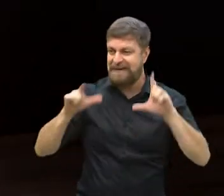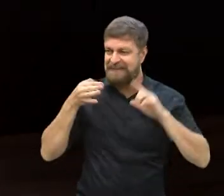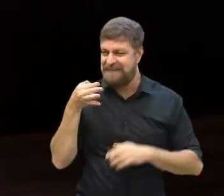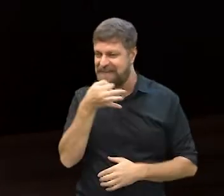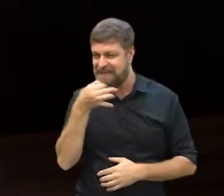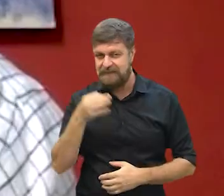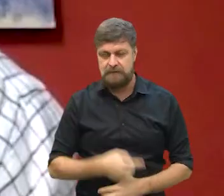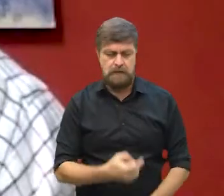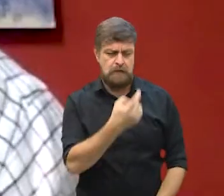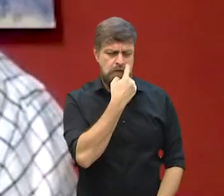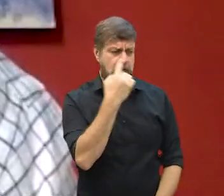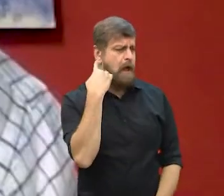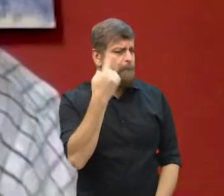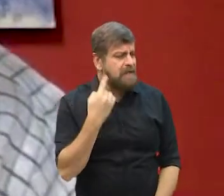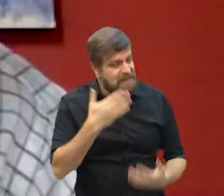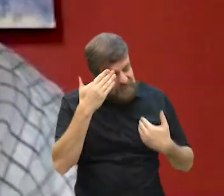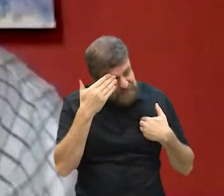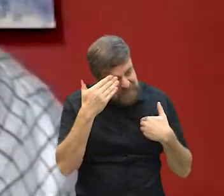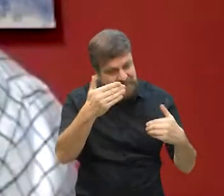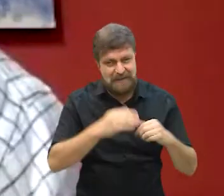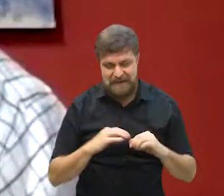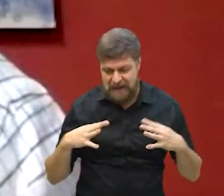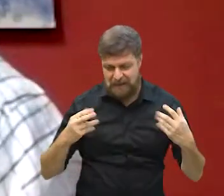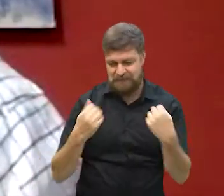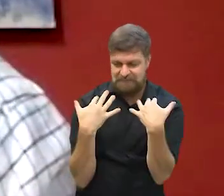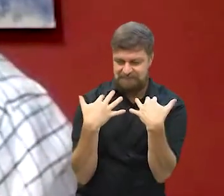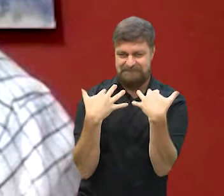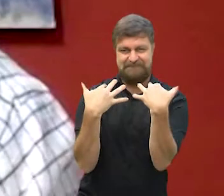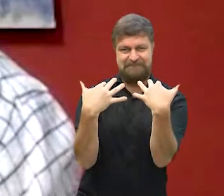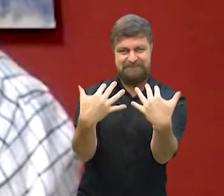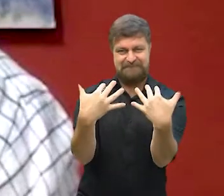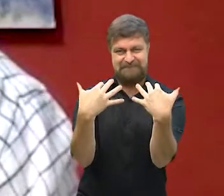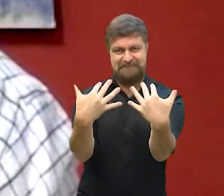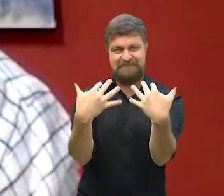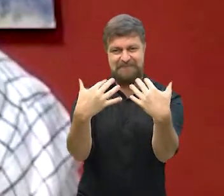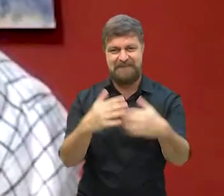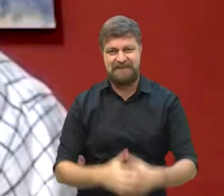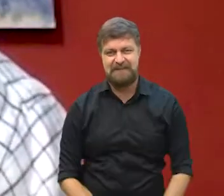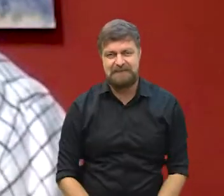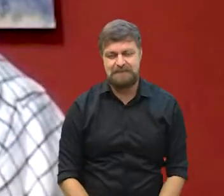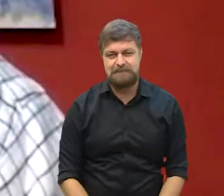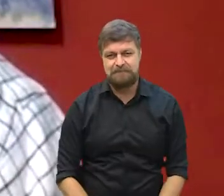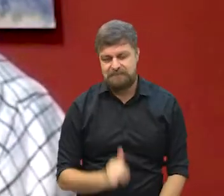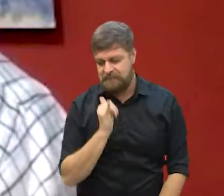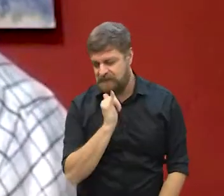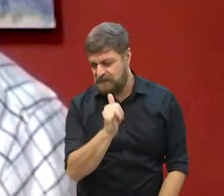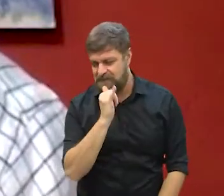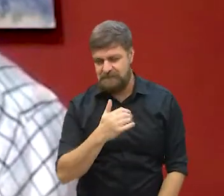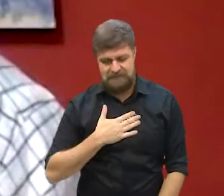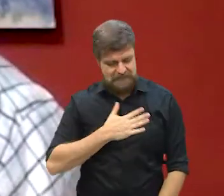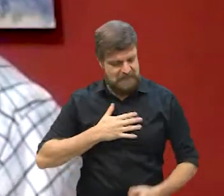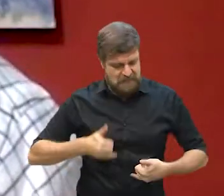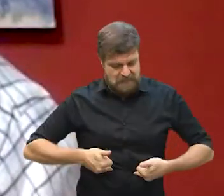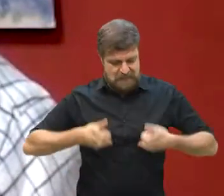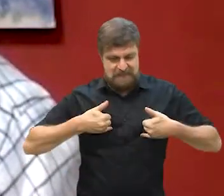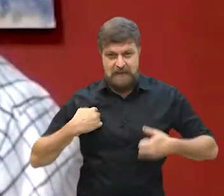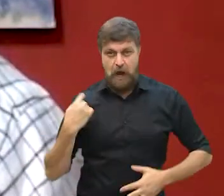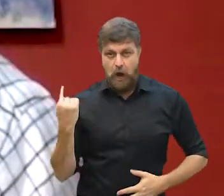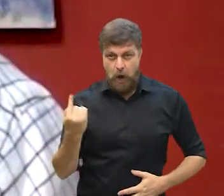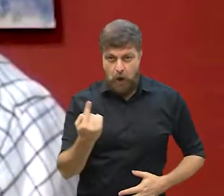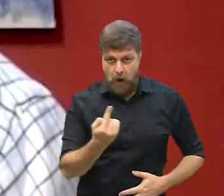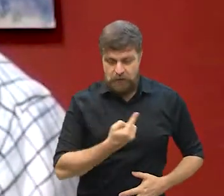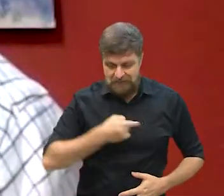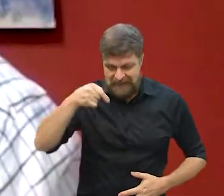sua participação. Mirna, muito obrigado a todos aí que estão assistindo. Como eu falei, é um prazer muito grande,